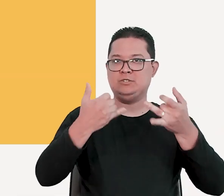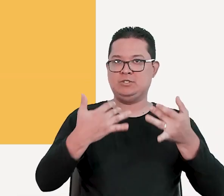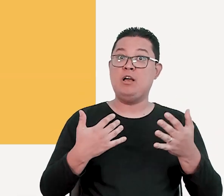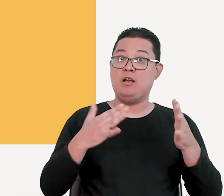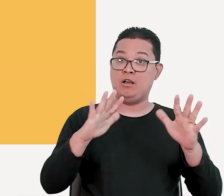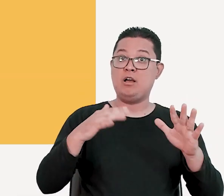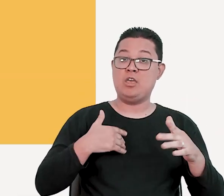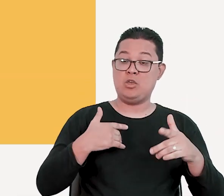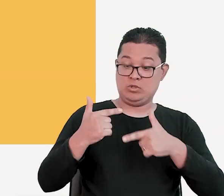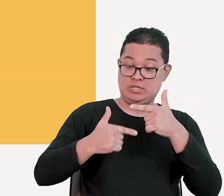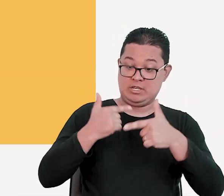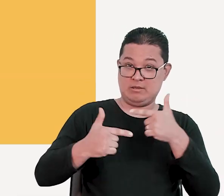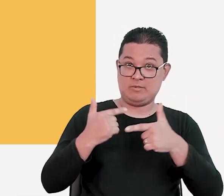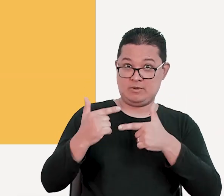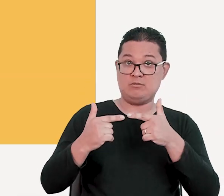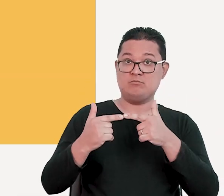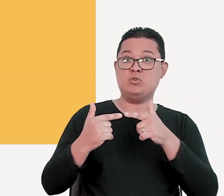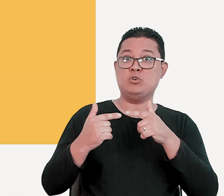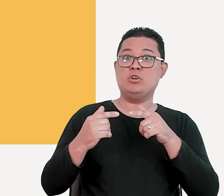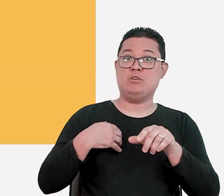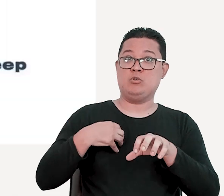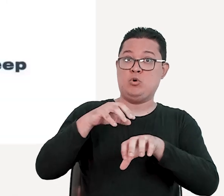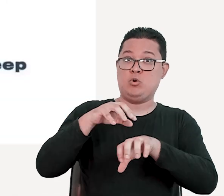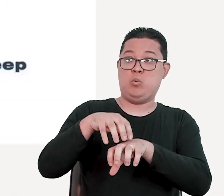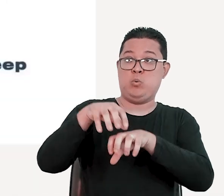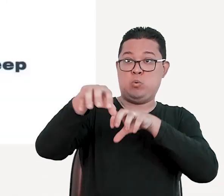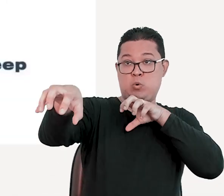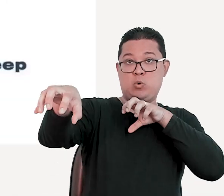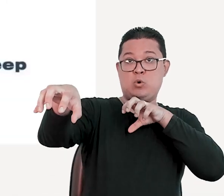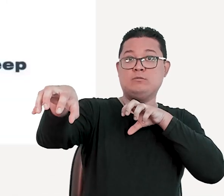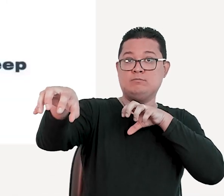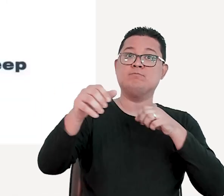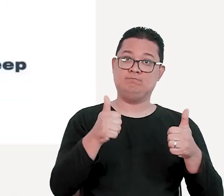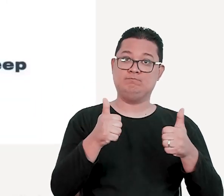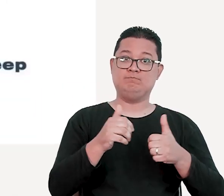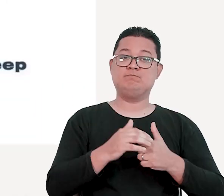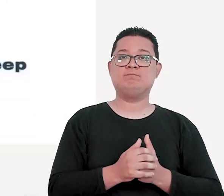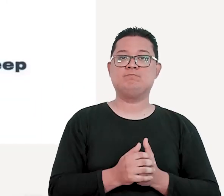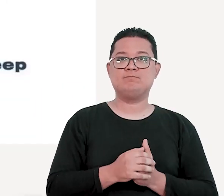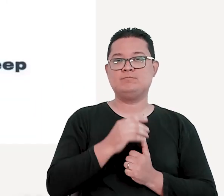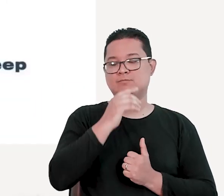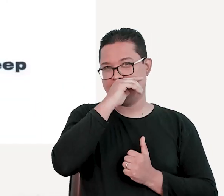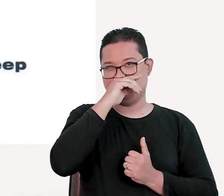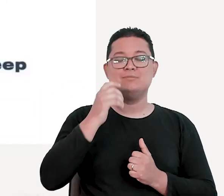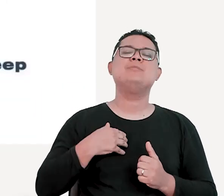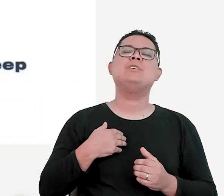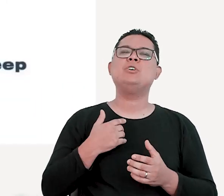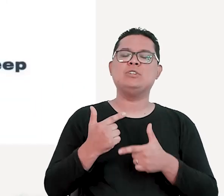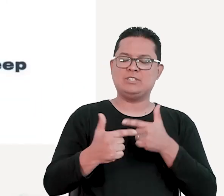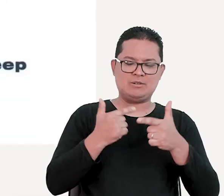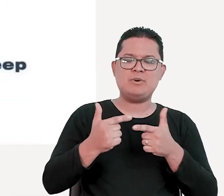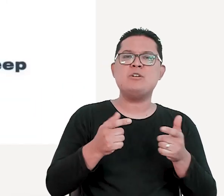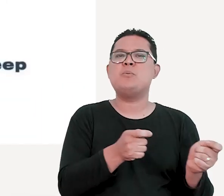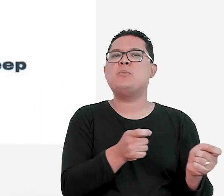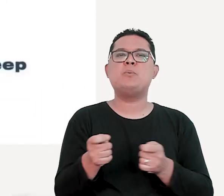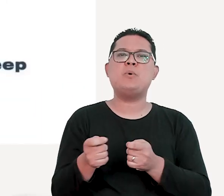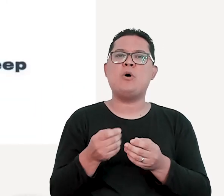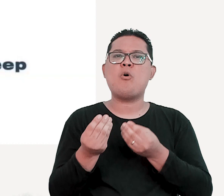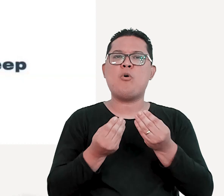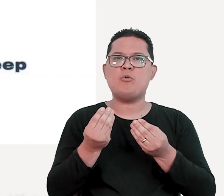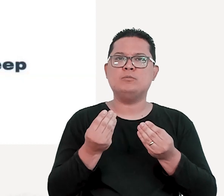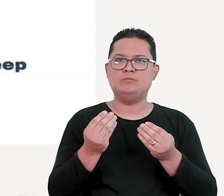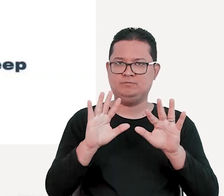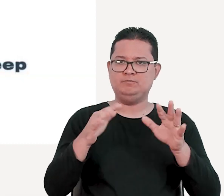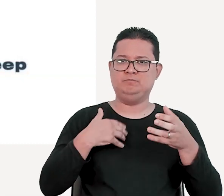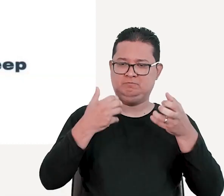eu estou morando aqui no Brasil, ok? Então, eu vou começar falando sobre a minha rotina. A minha rotina,